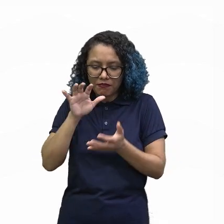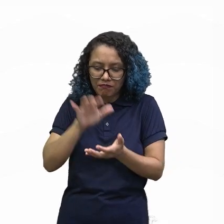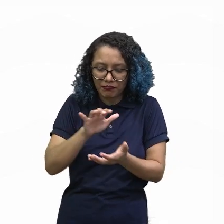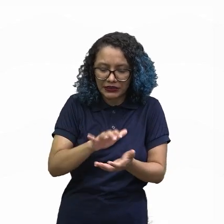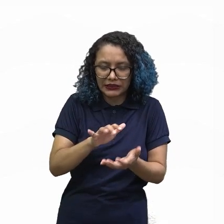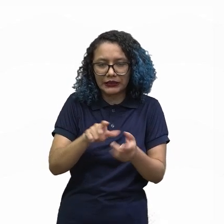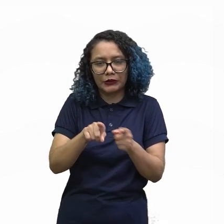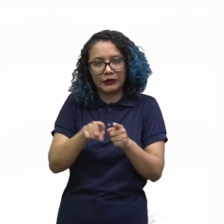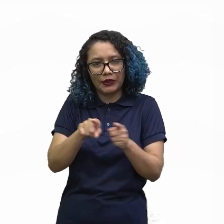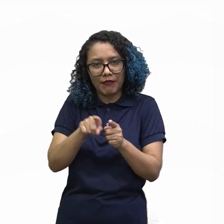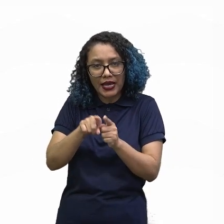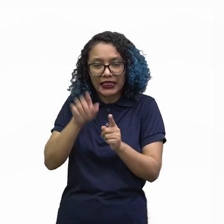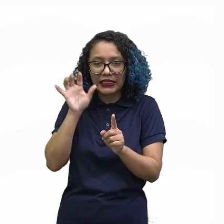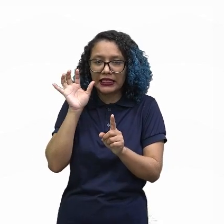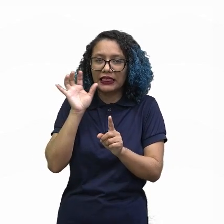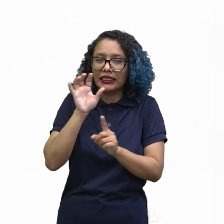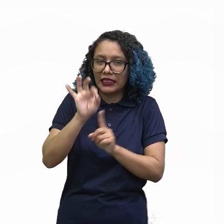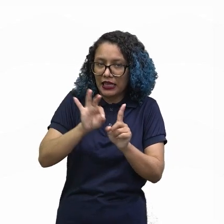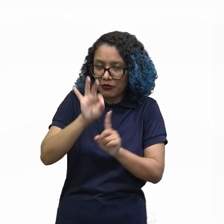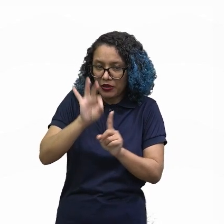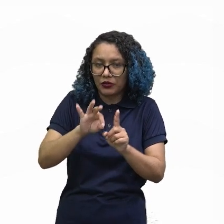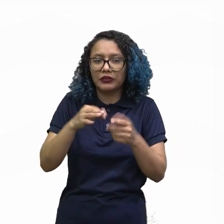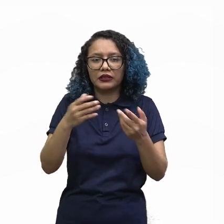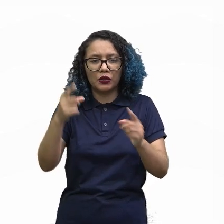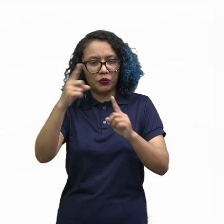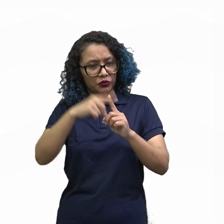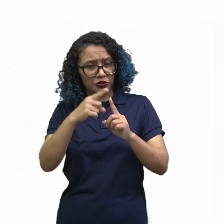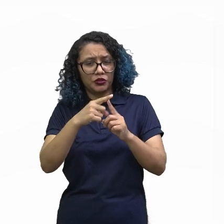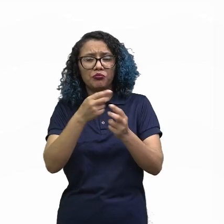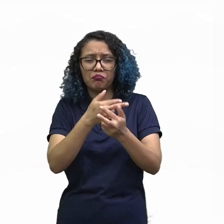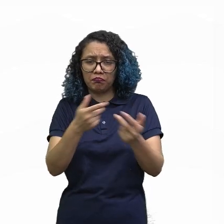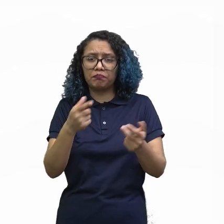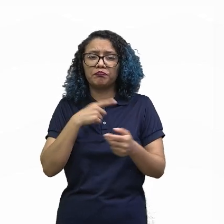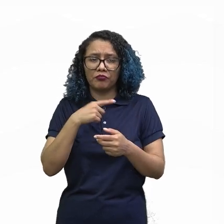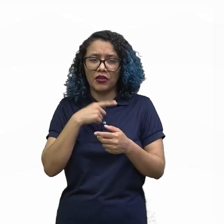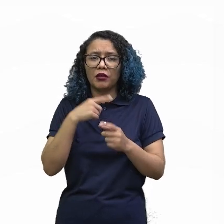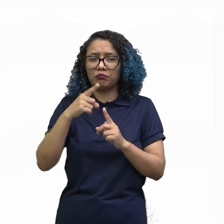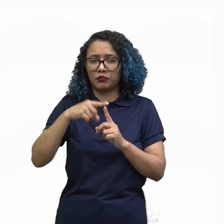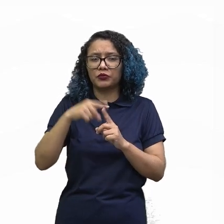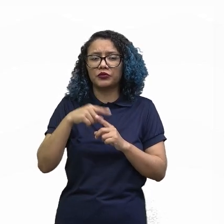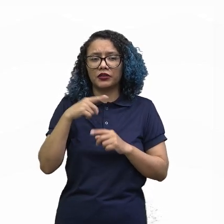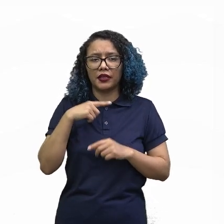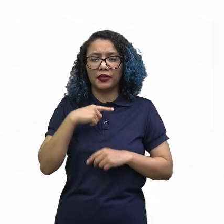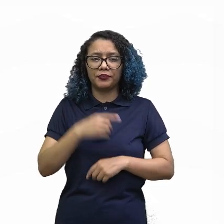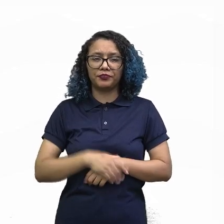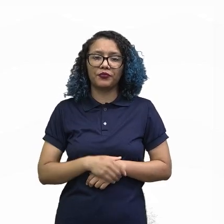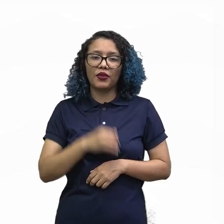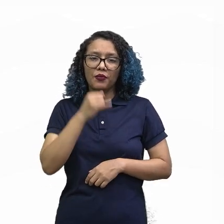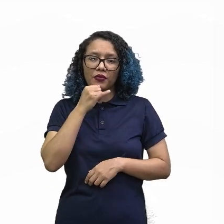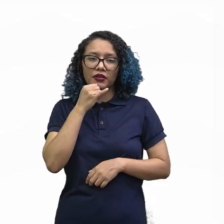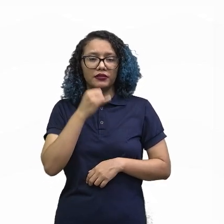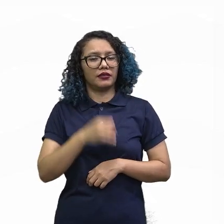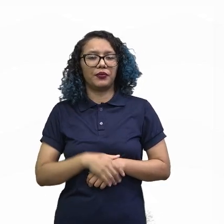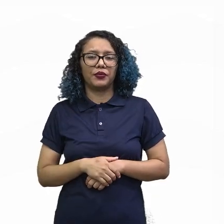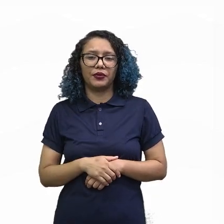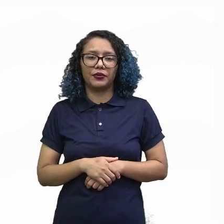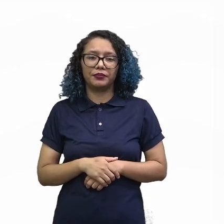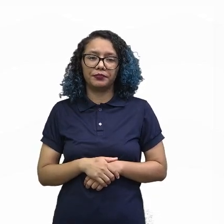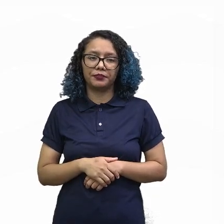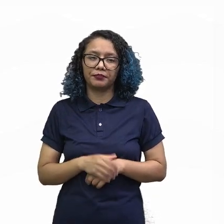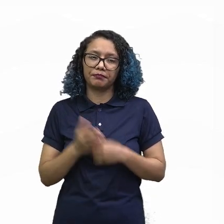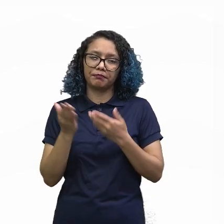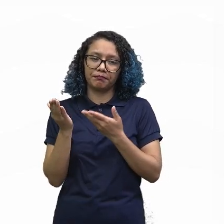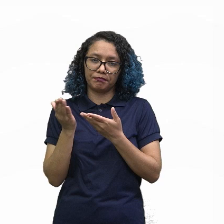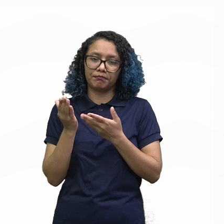temperatura. E existem vários tipos, né, de carvão mineral, né? Existem diferentes tipos de carvão